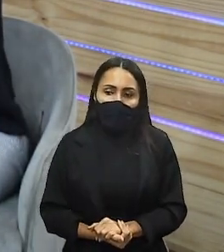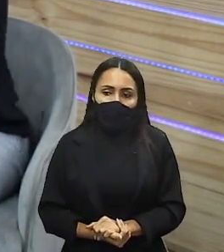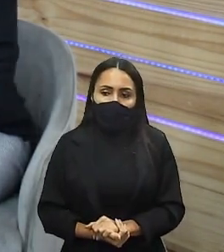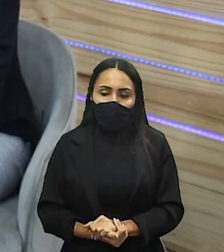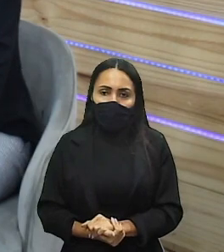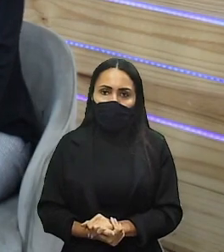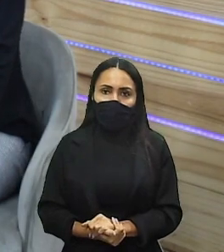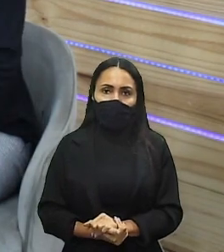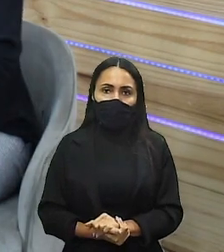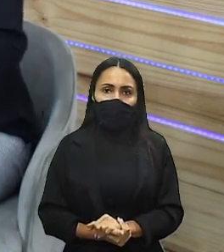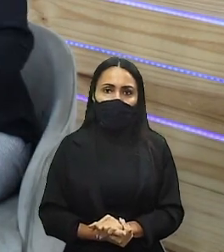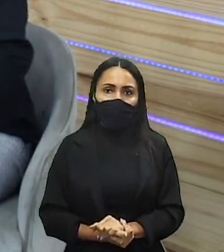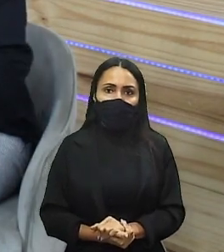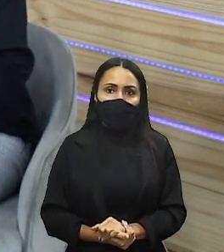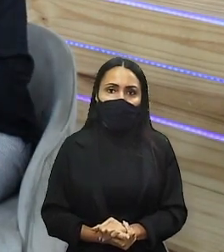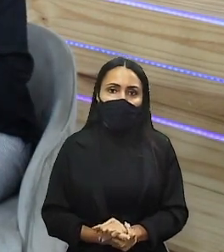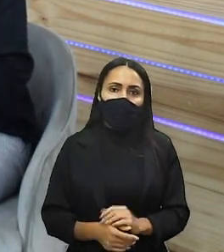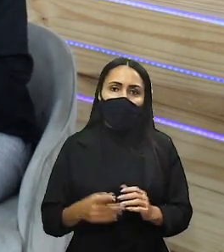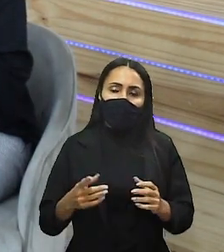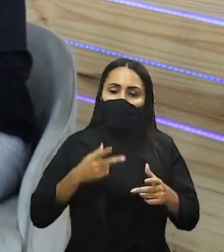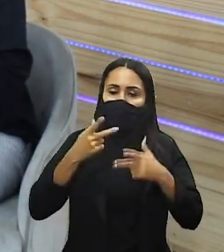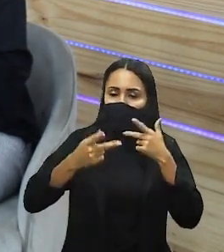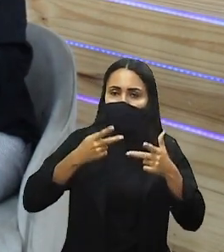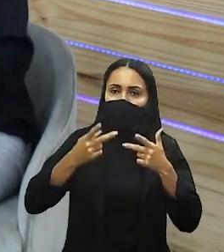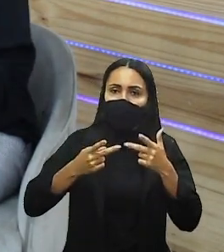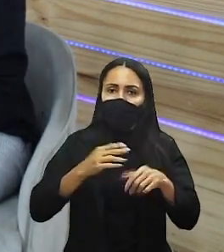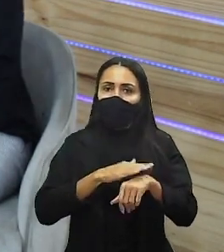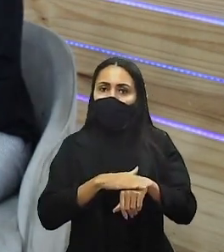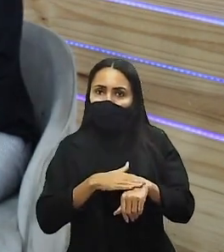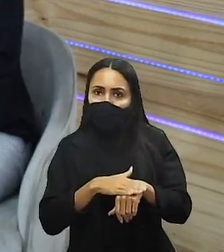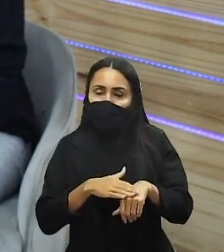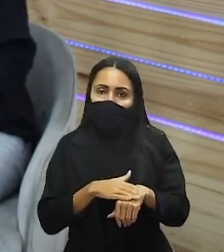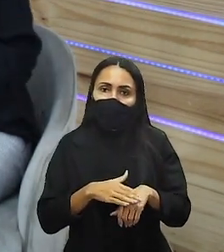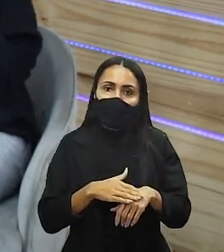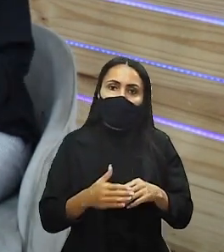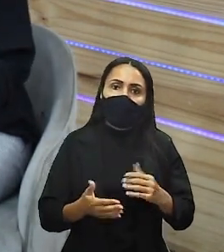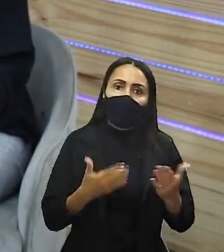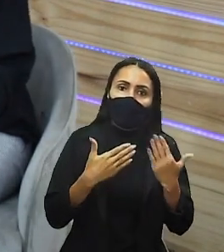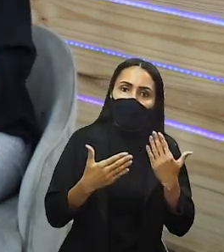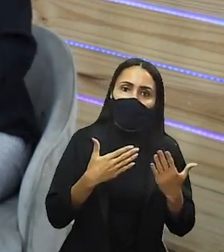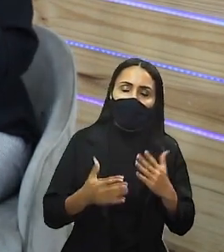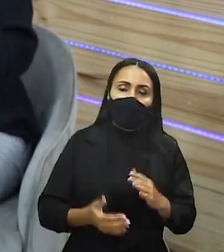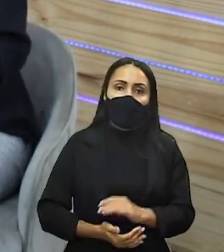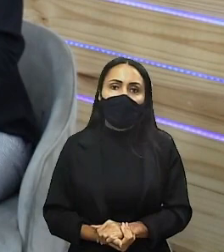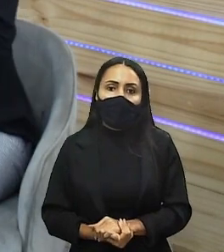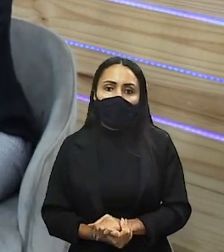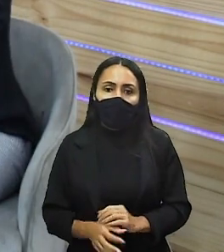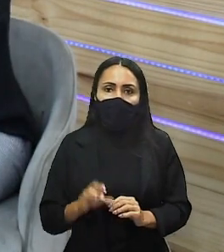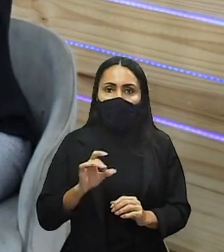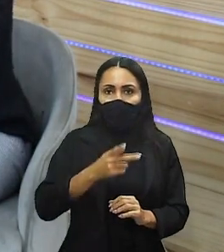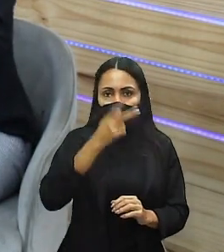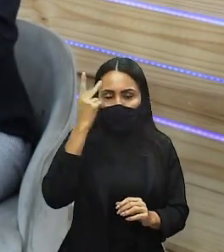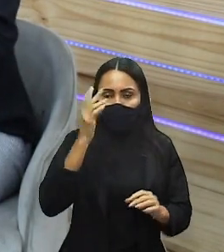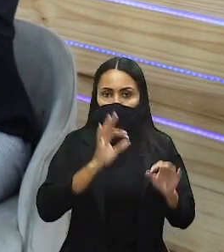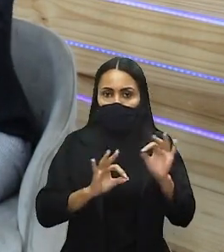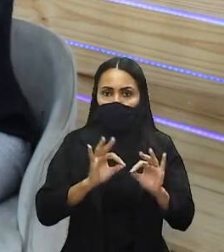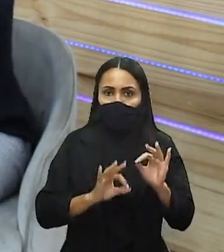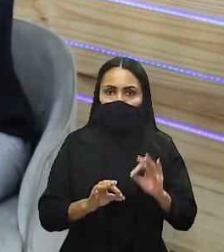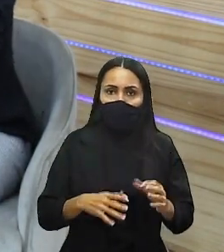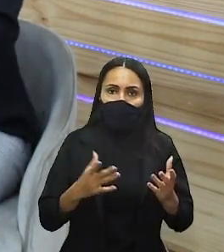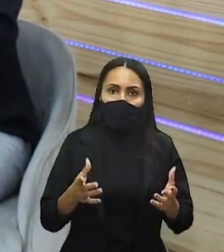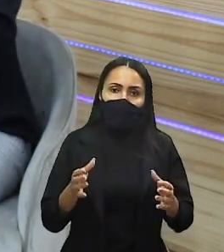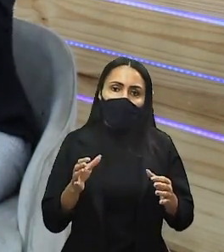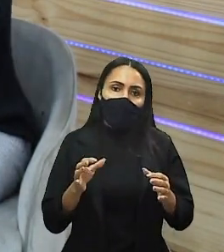conhecimento lá que está no acervo, mas é falar com você, conversar com você. Então, não seja só aquela pessoa que prepara o acervo, que deixa